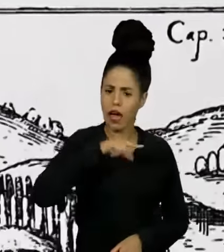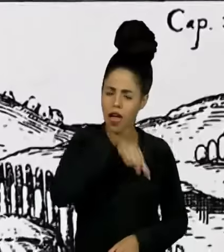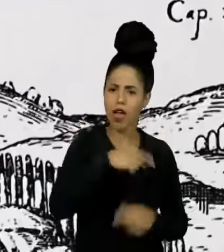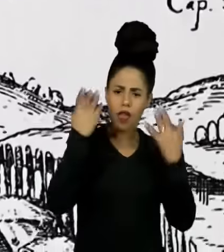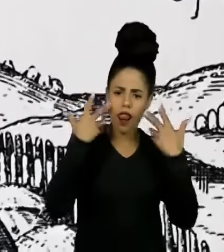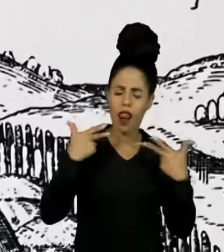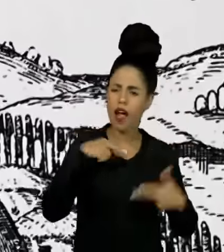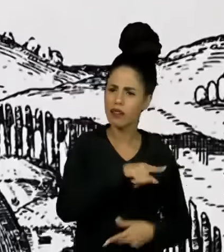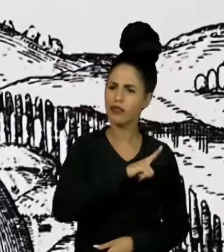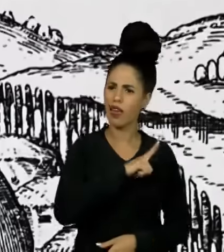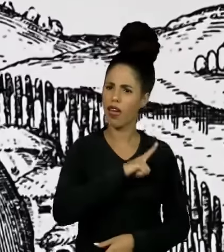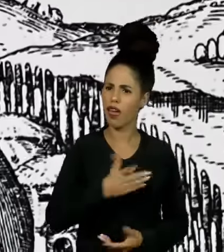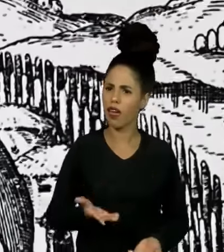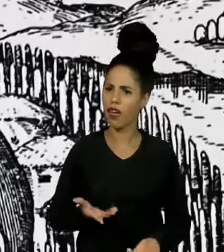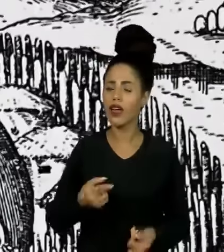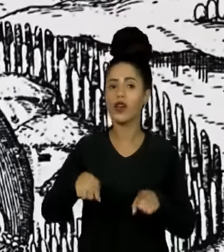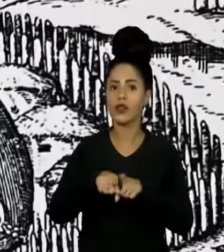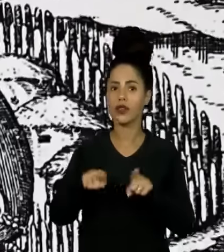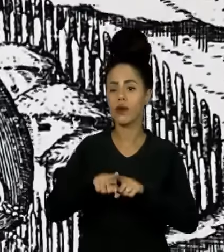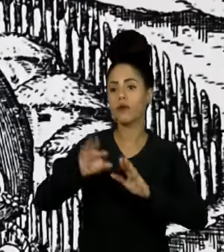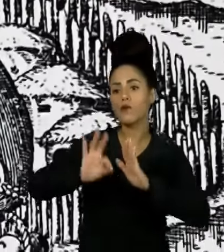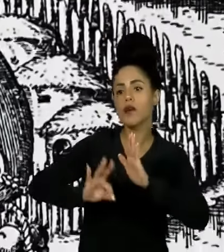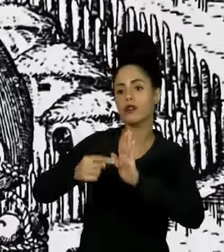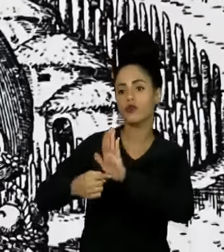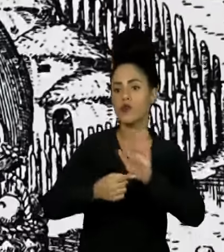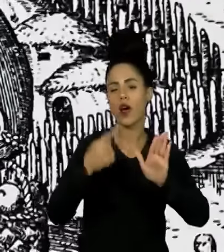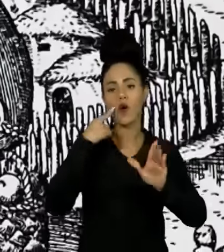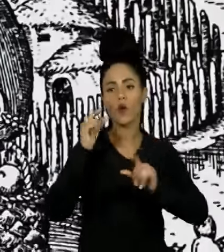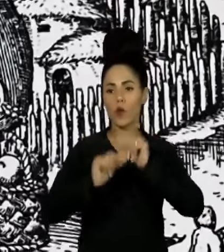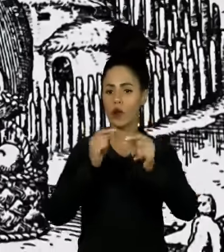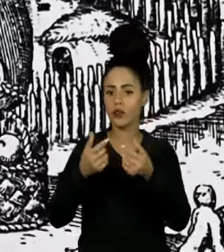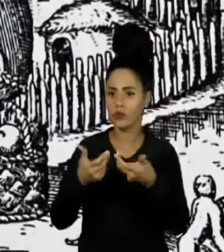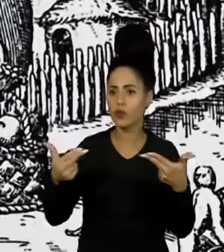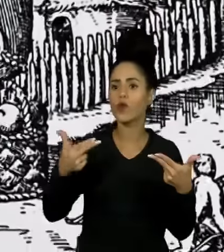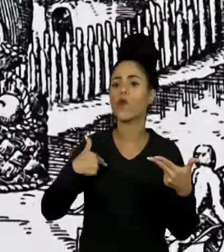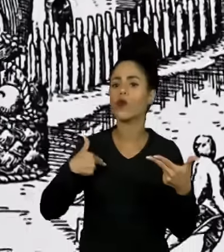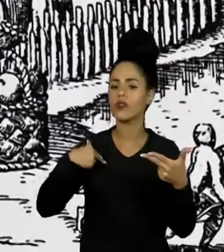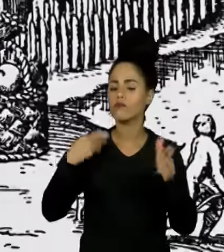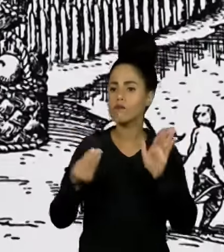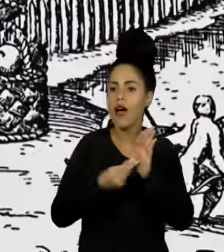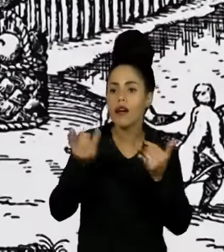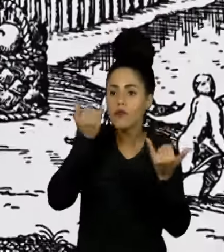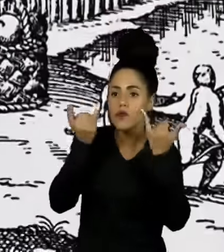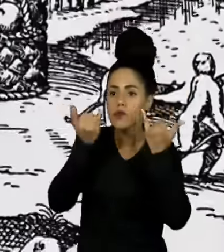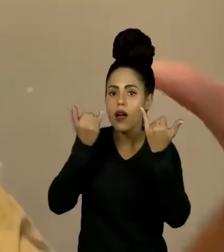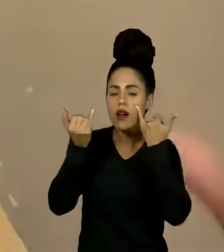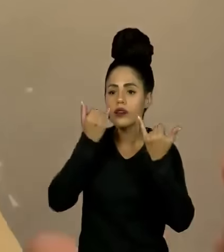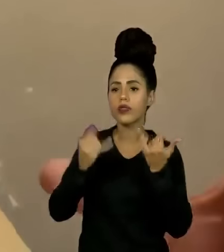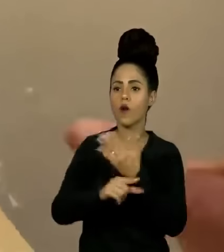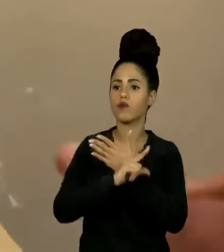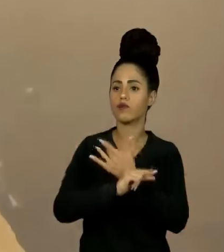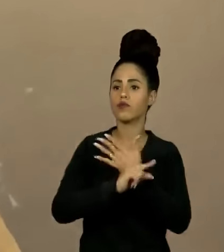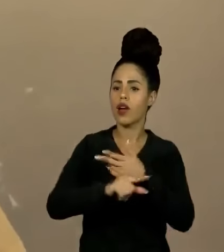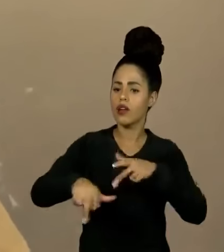esteve vazio. O IBGE tem aceito, normalmente, que se trata de 11 Pantanal, com